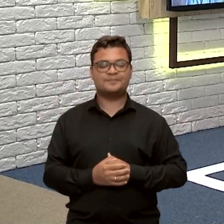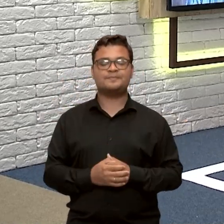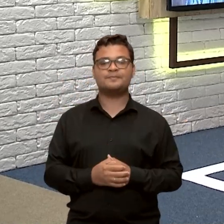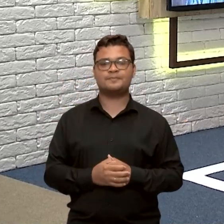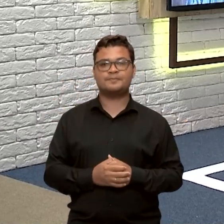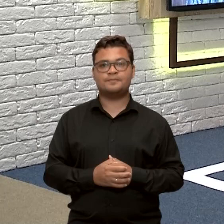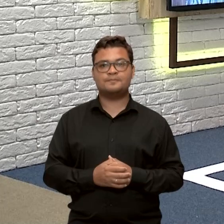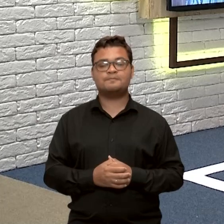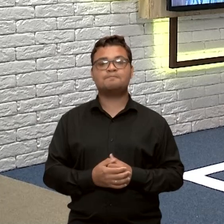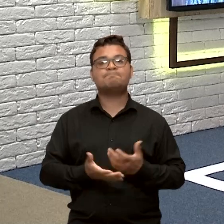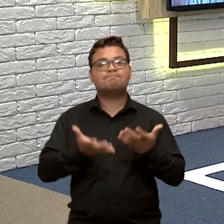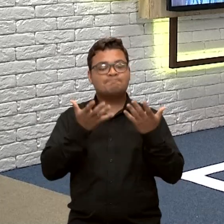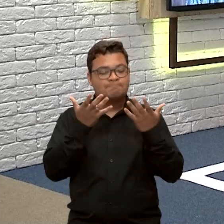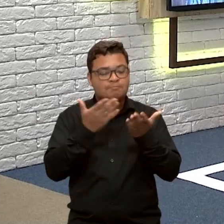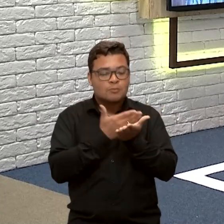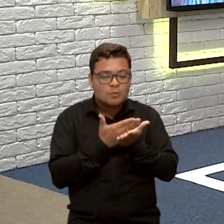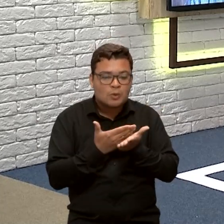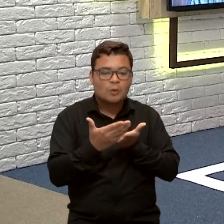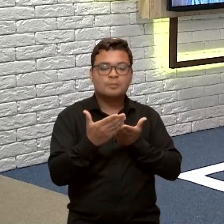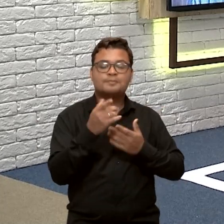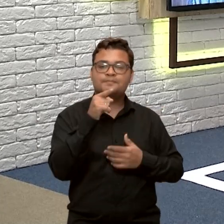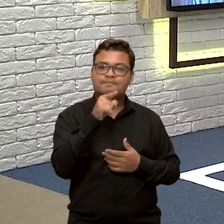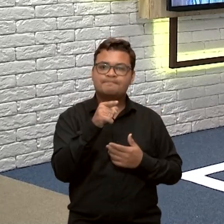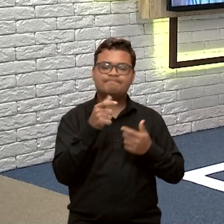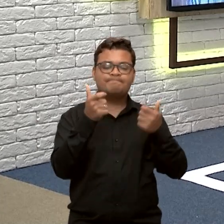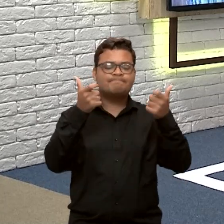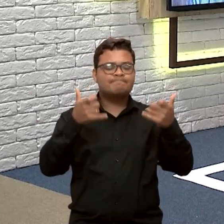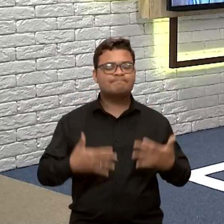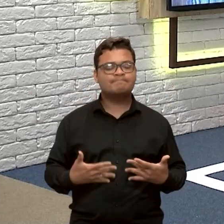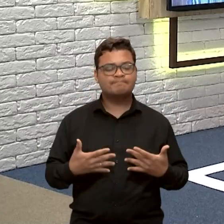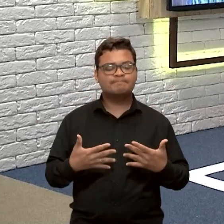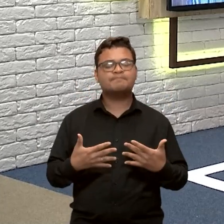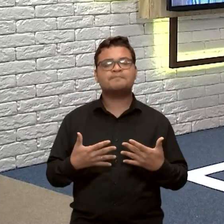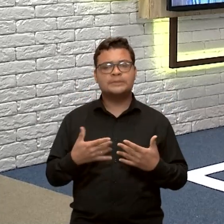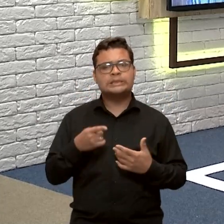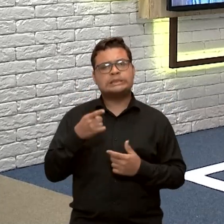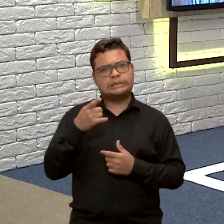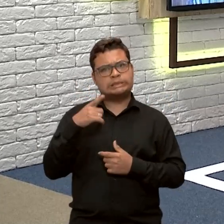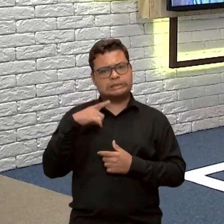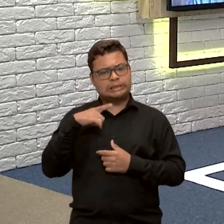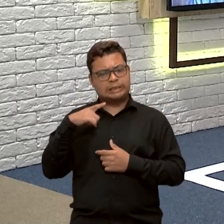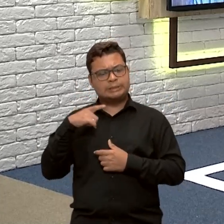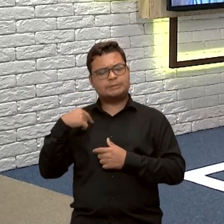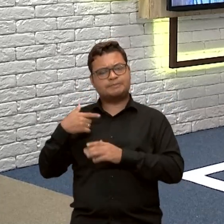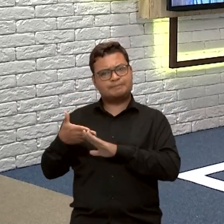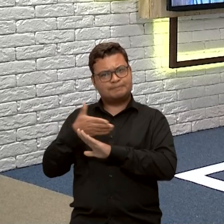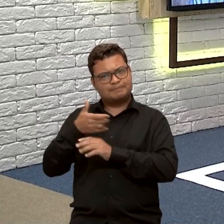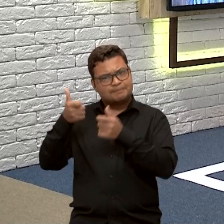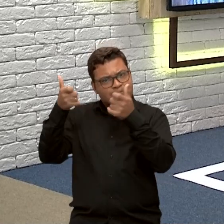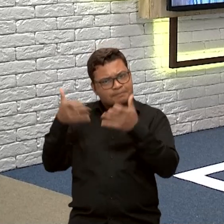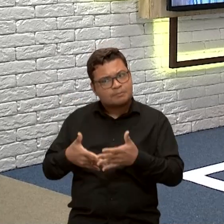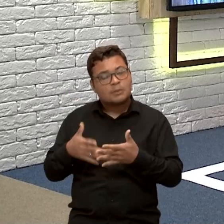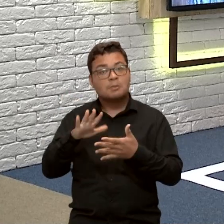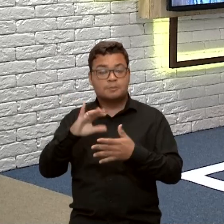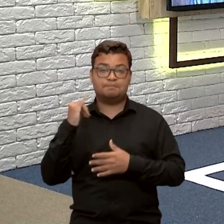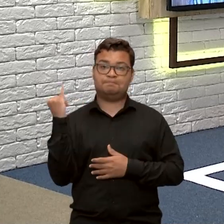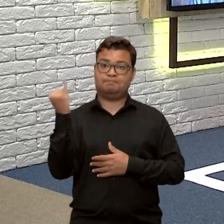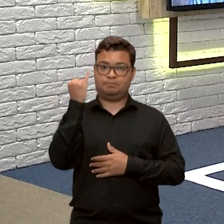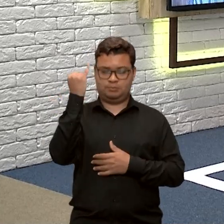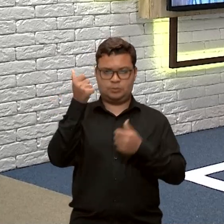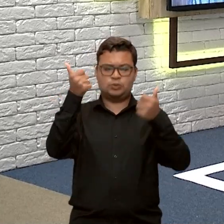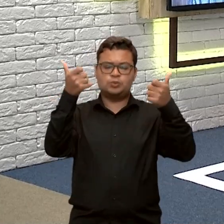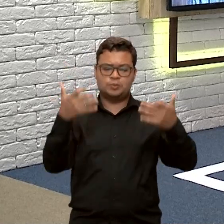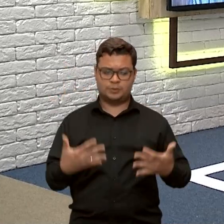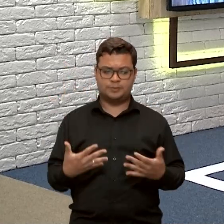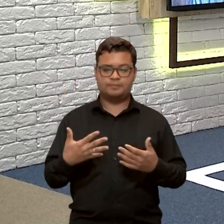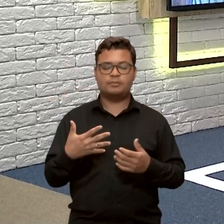olhos castanhos. Olá, muito obrigada pela sua presença, Mariana. Bem-vinda ao Mundo UFG. Oi, Camila. Obrigada pelo